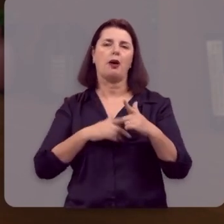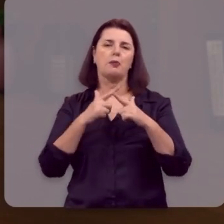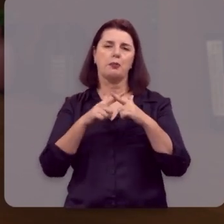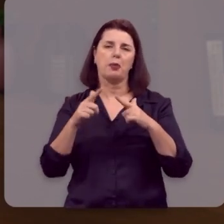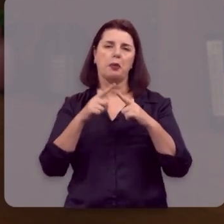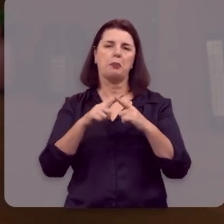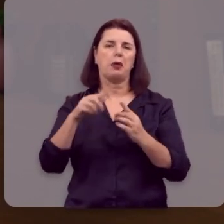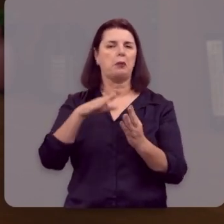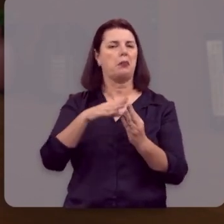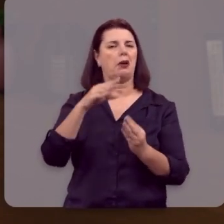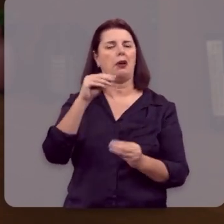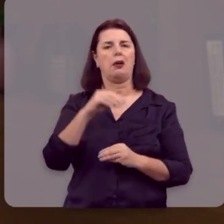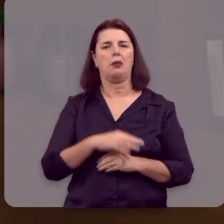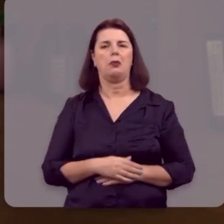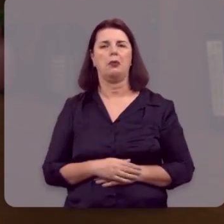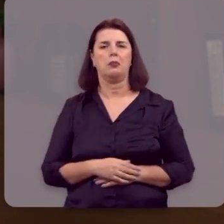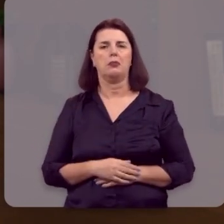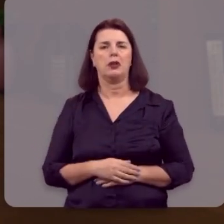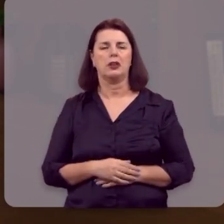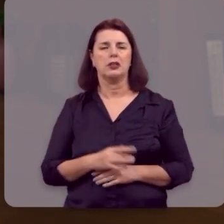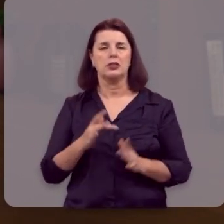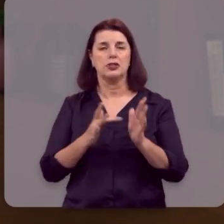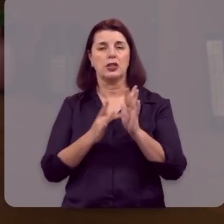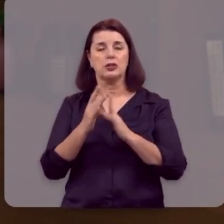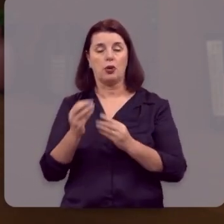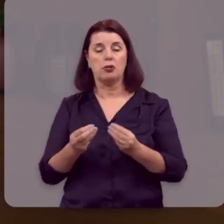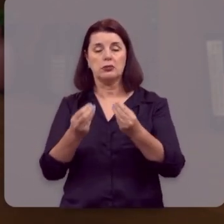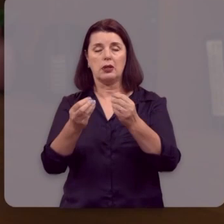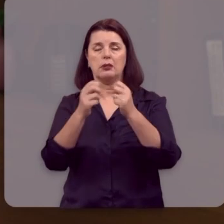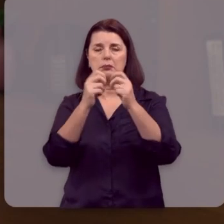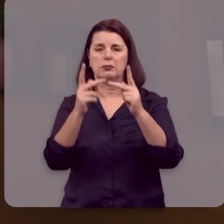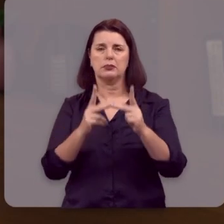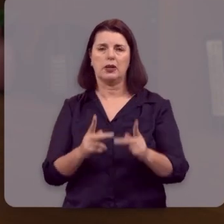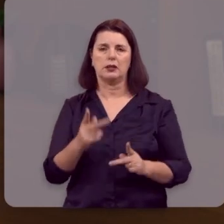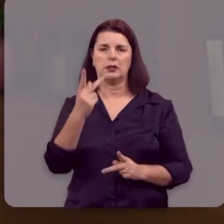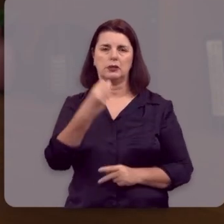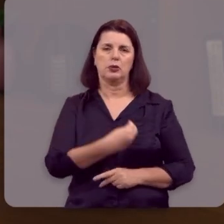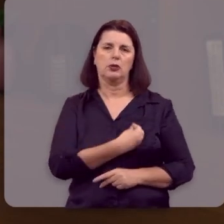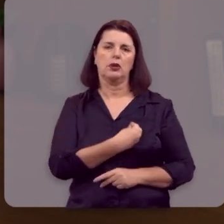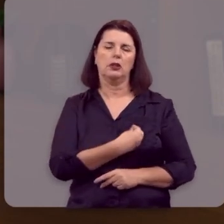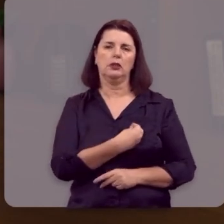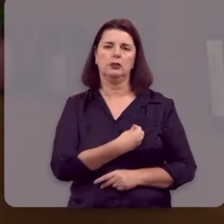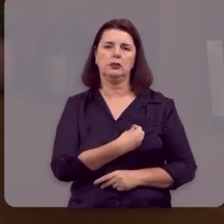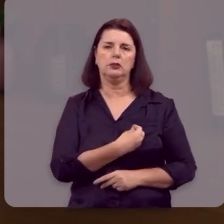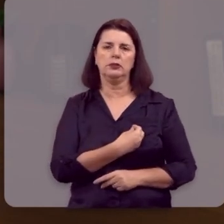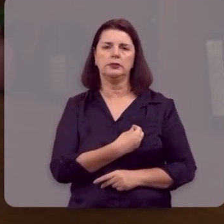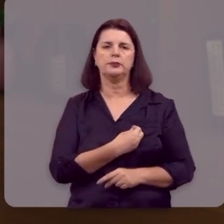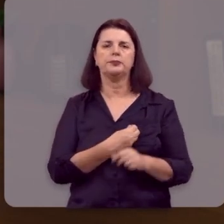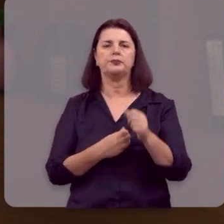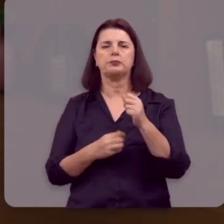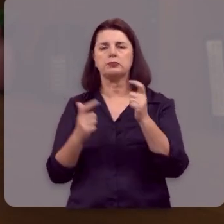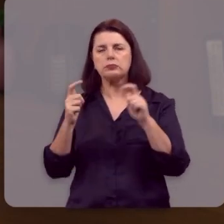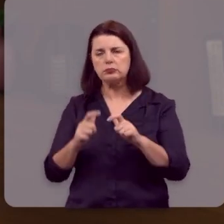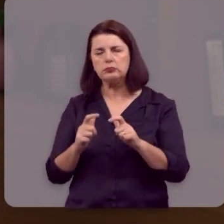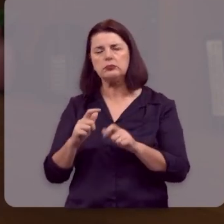Jesus coloca você e sobe com você para o barco da sua vida. E o seu destino é o porto